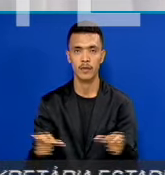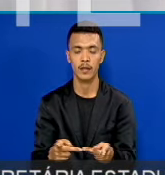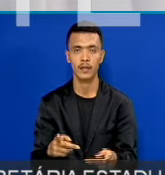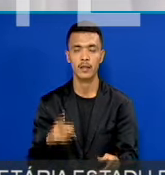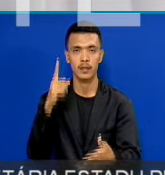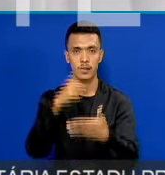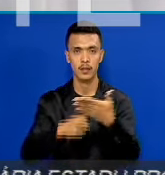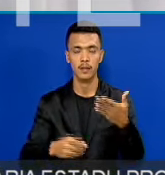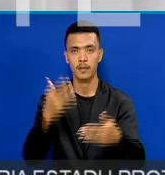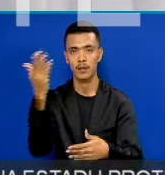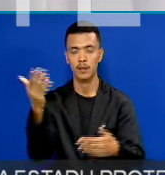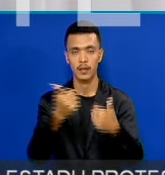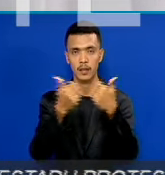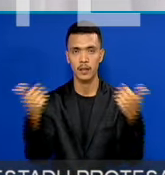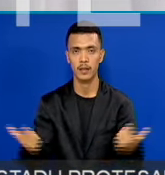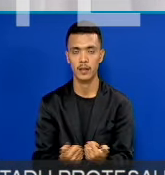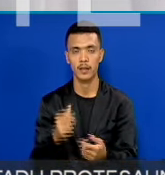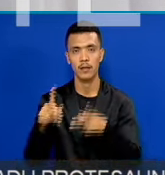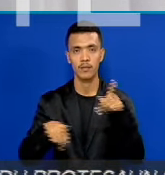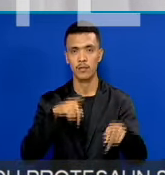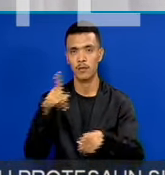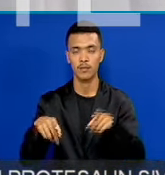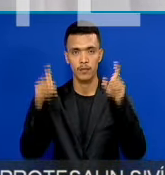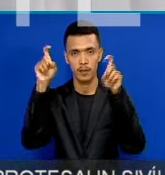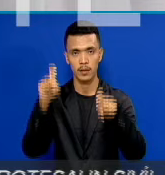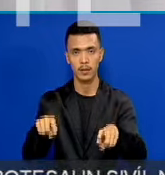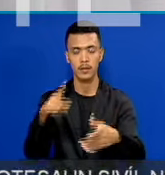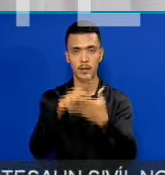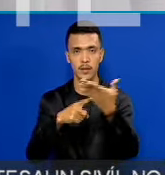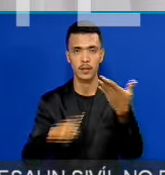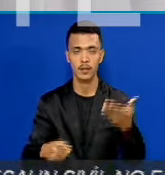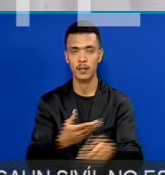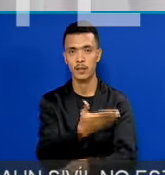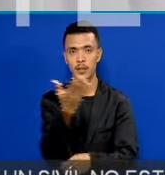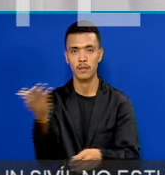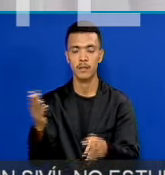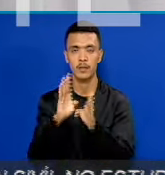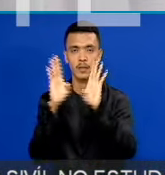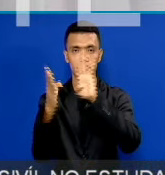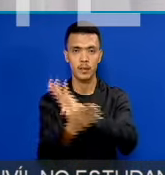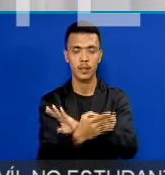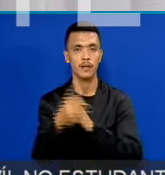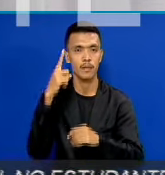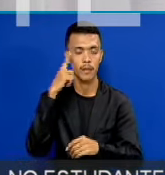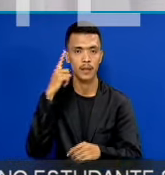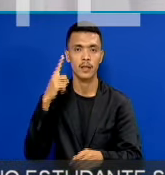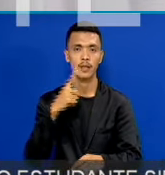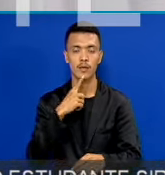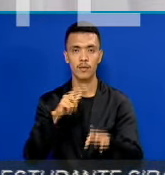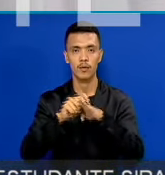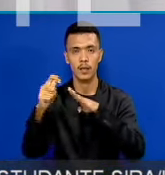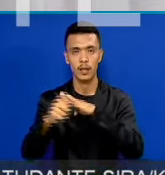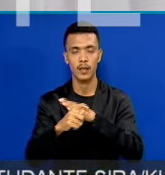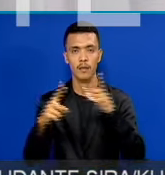ríos sair da minha aldeia, o povo precisa de saída. E da voz se chama, sai, mata, e não há um povo